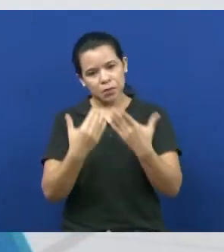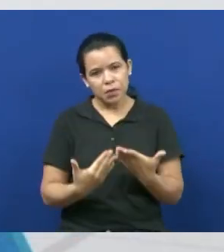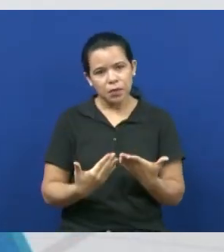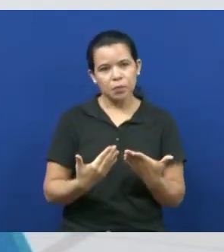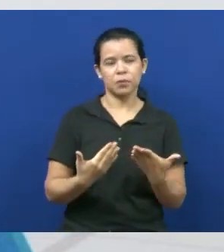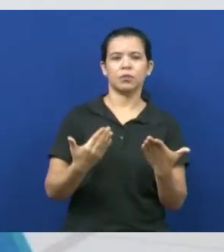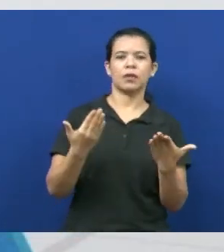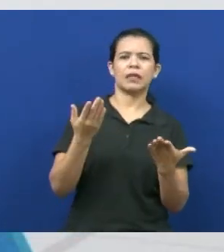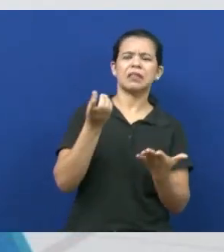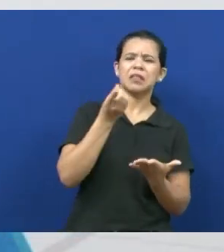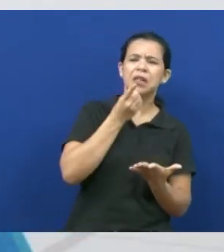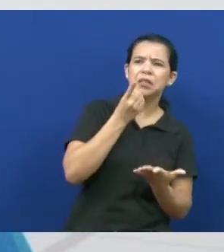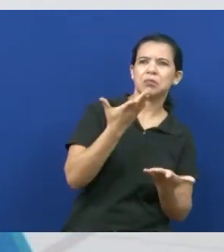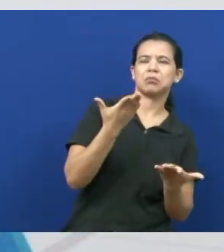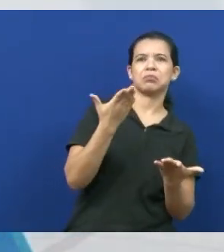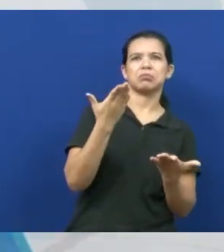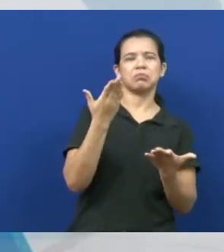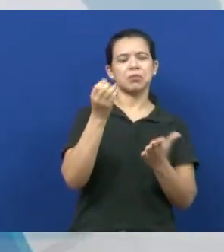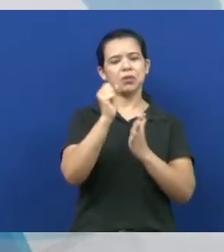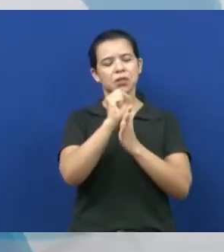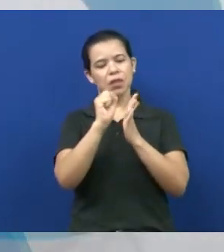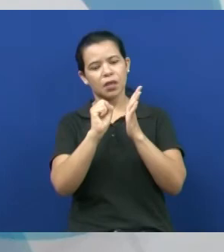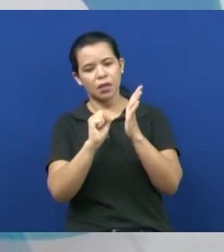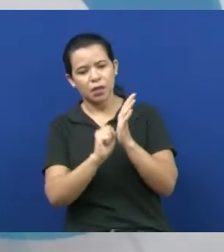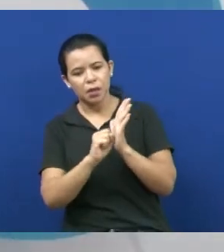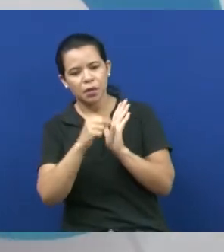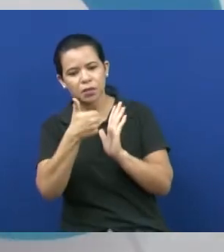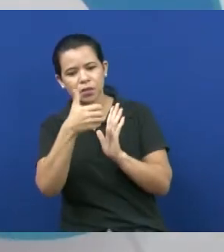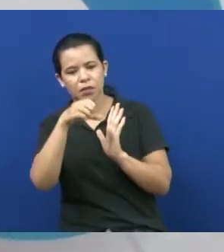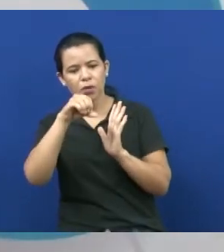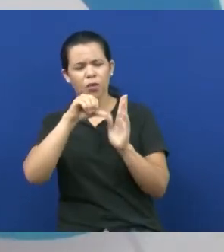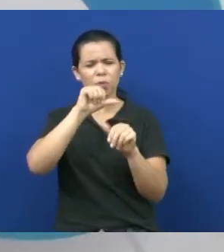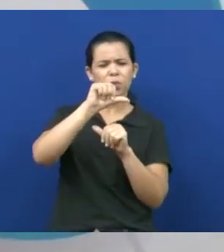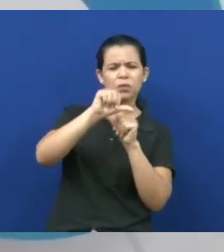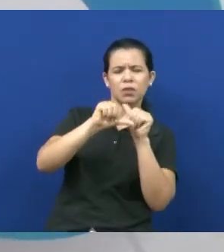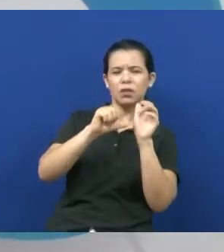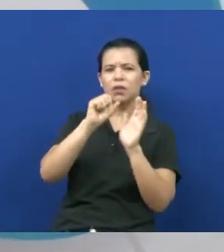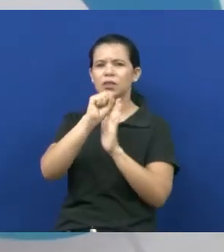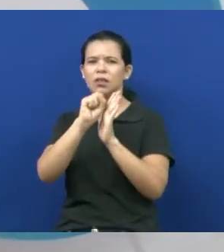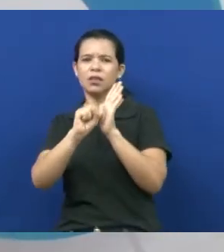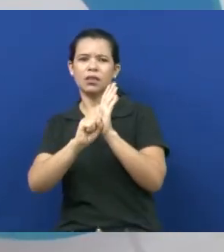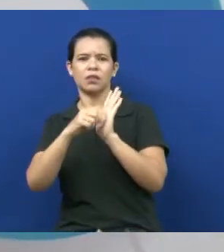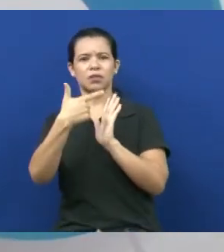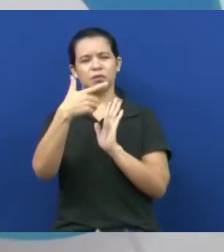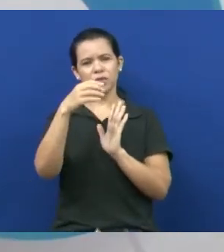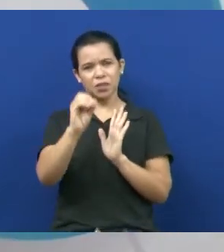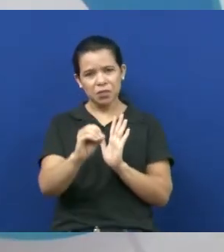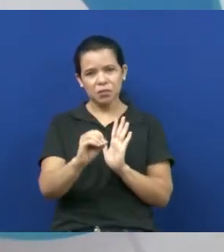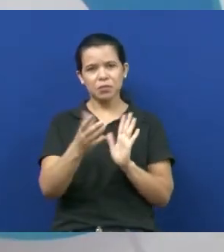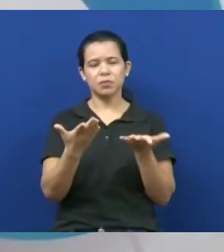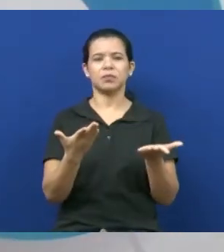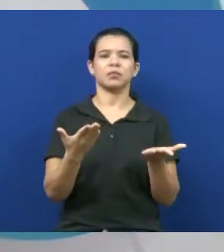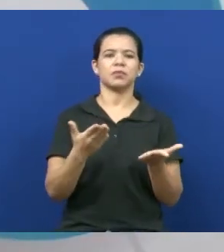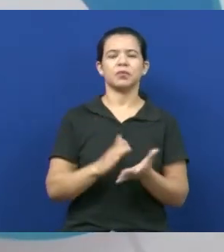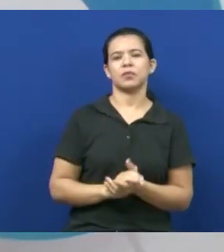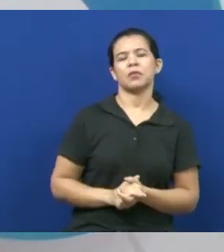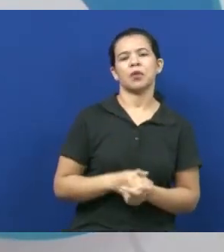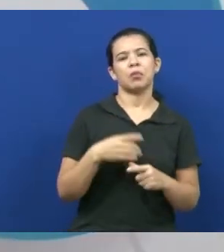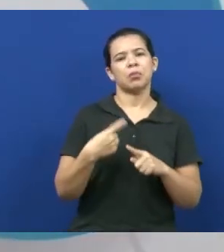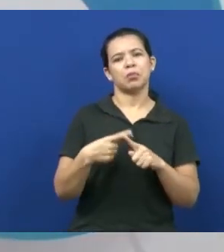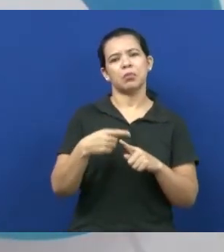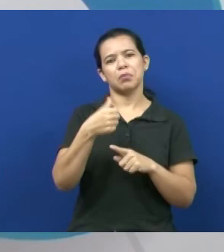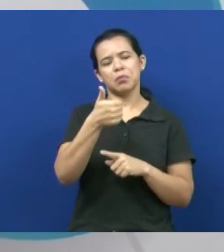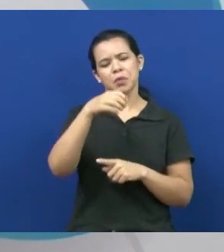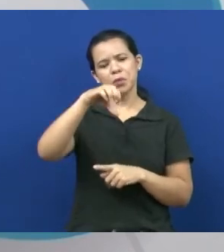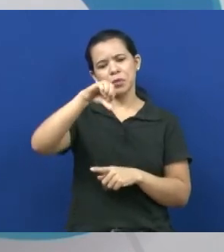século XX. Né? Mas aí já diz que iniciou em 1902. 1900 é o século XX. Mas é